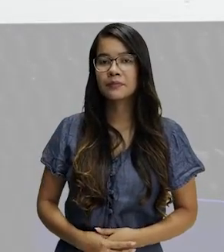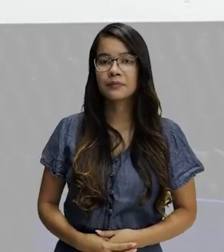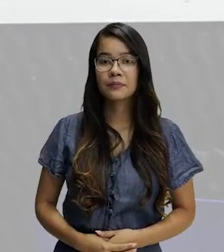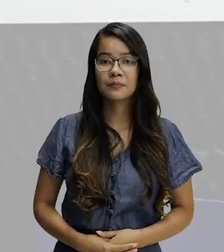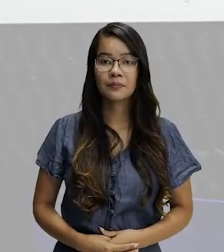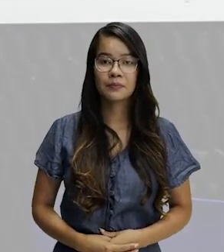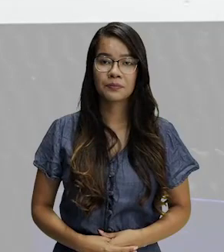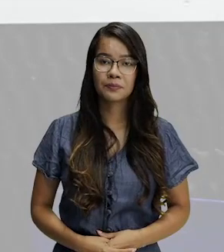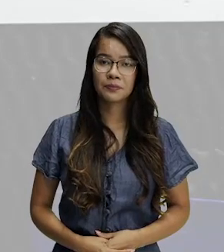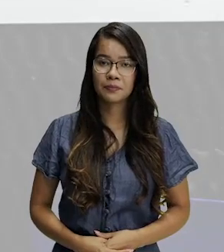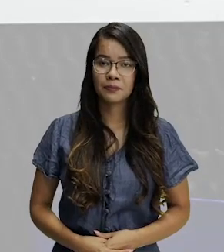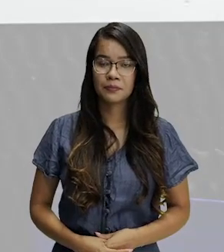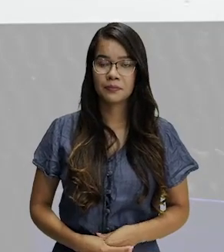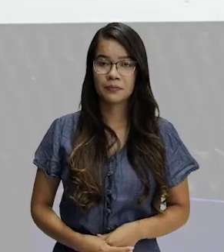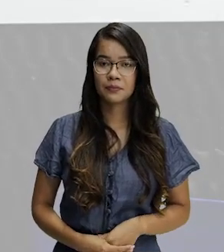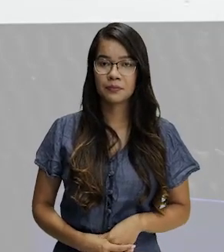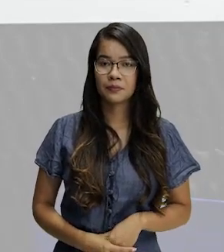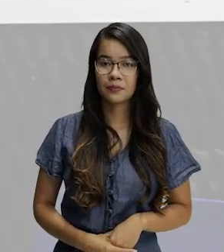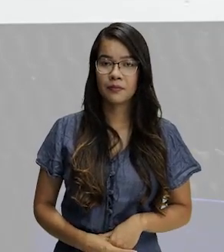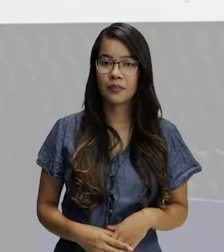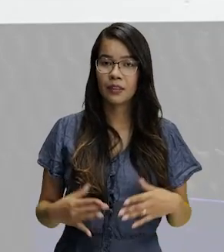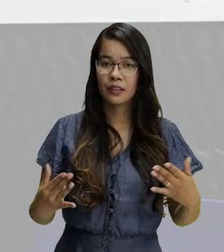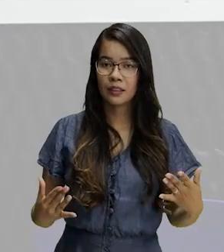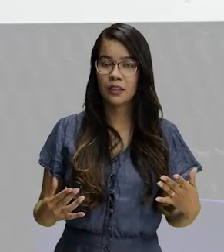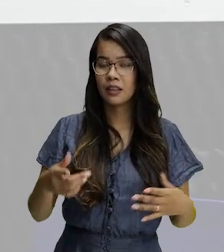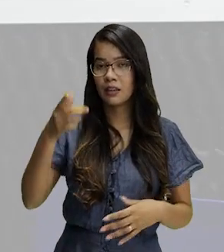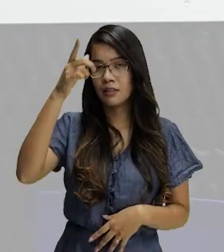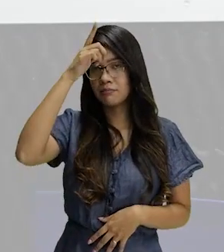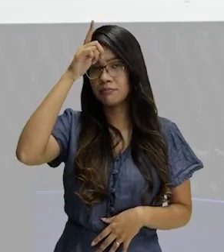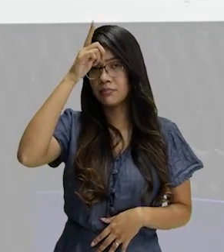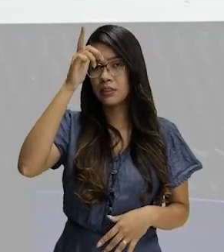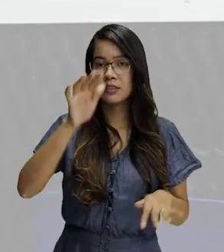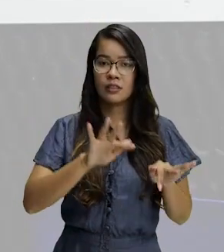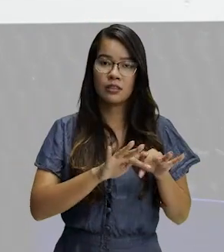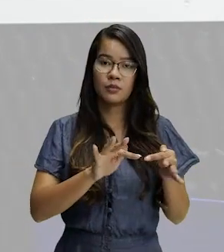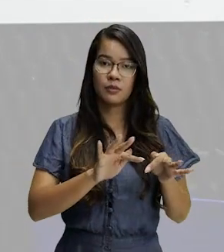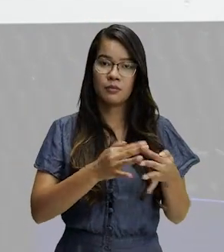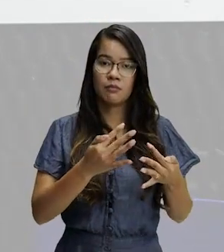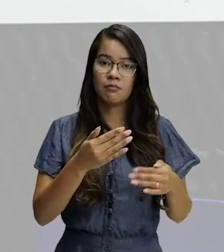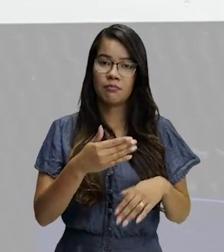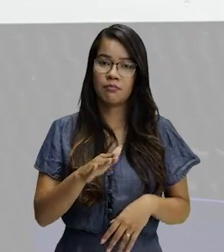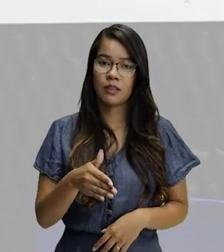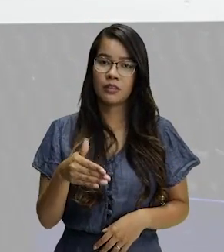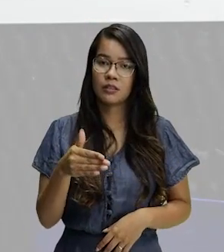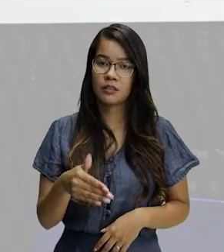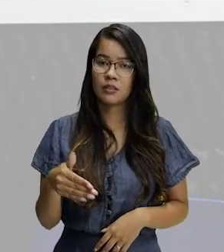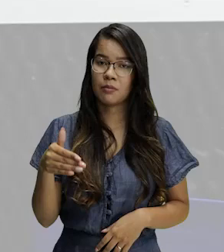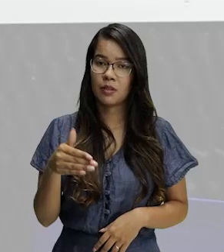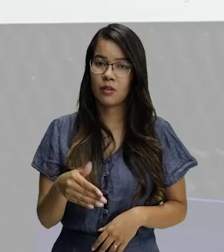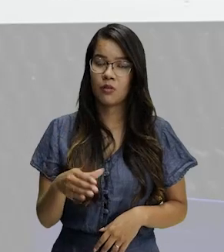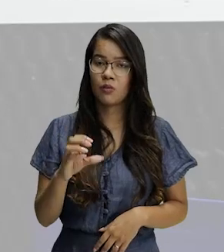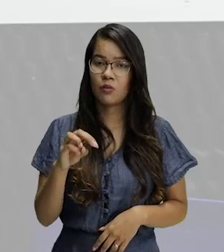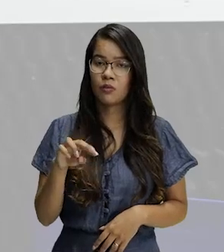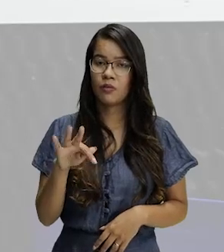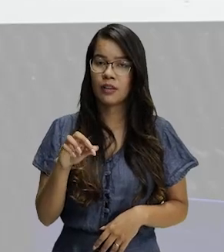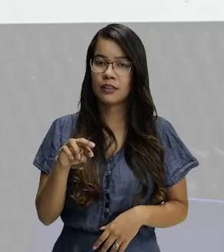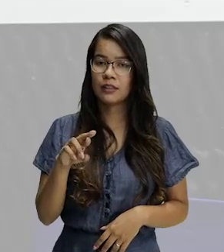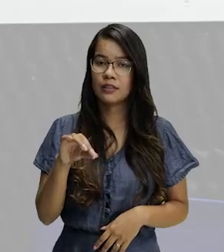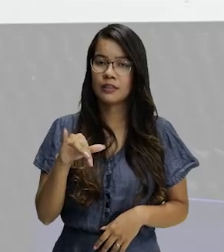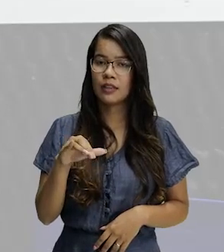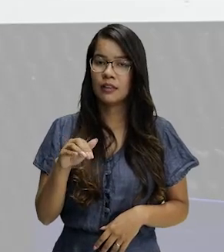Civil Espanhola. A Alemanha simplesmente participa da Conferência de